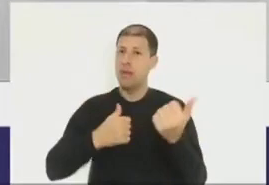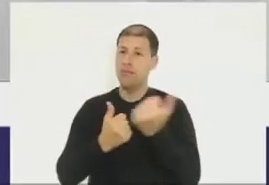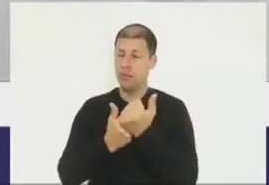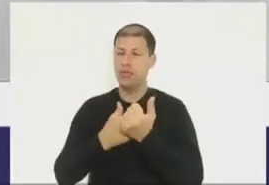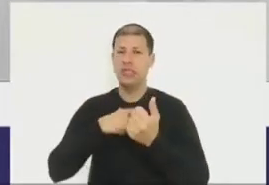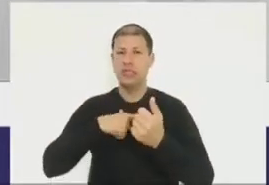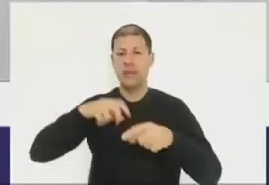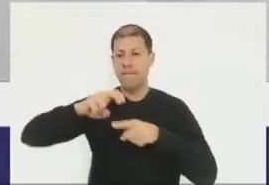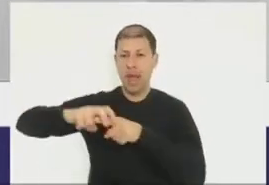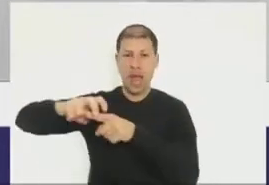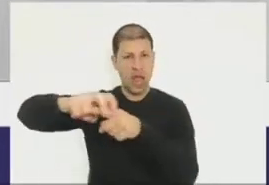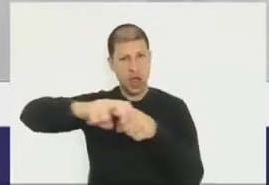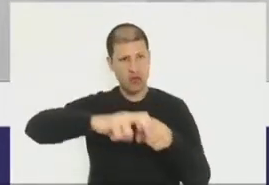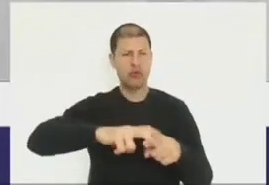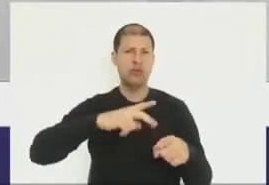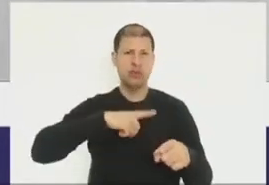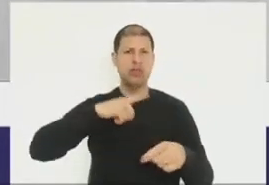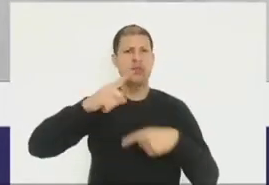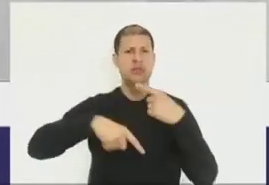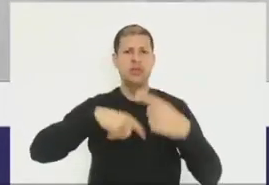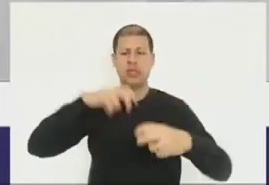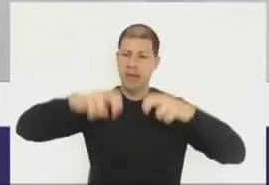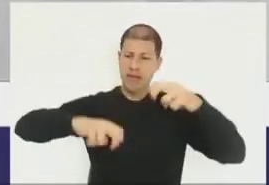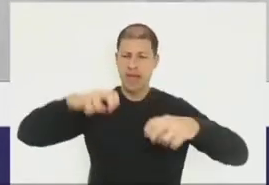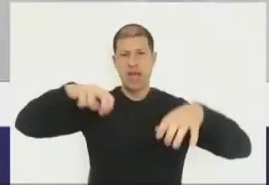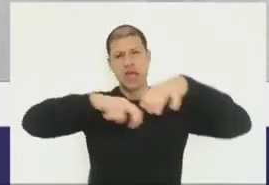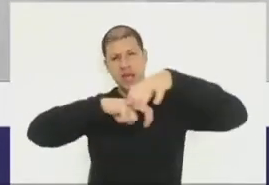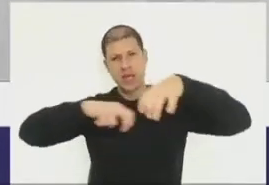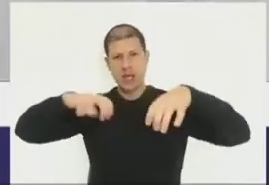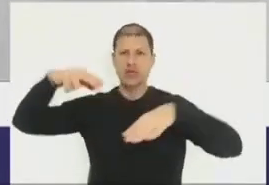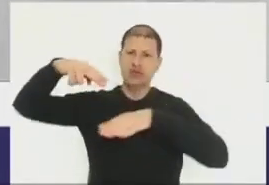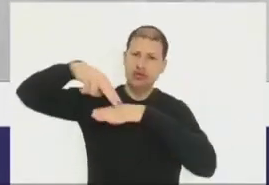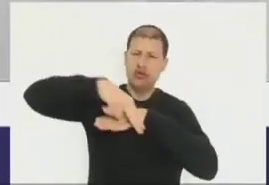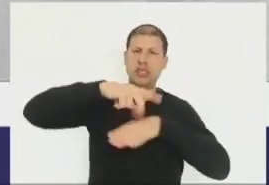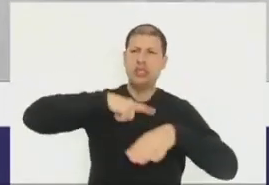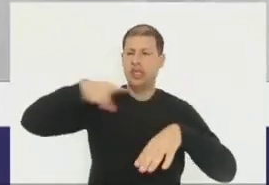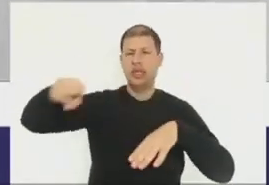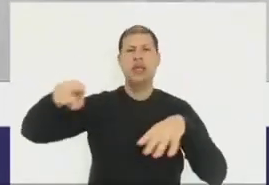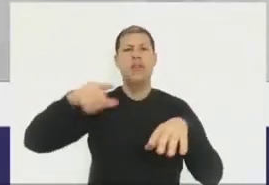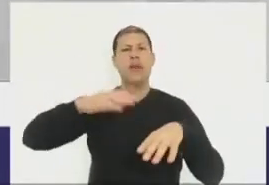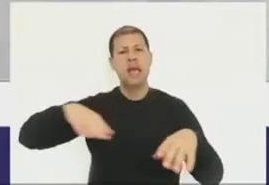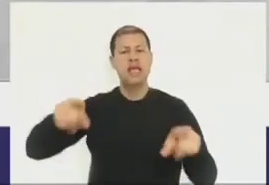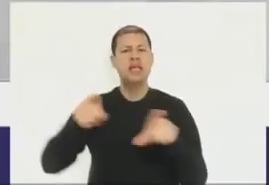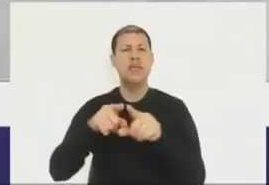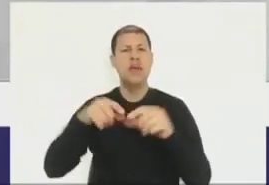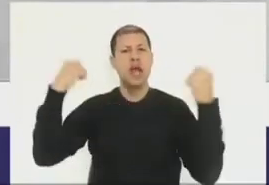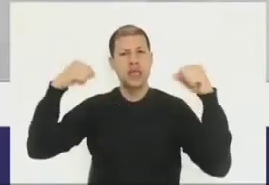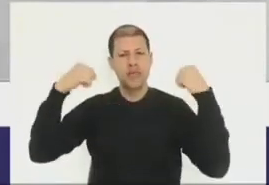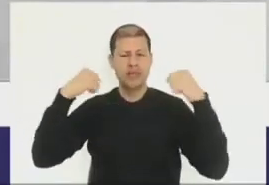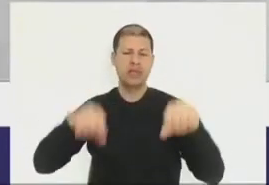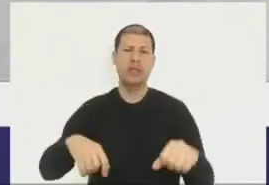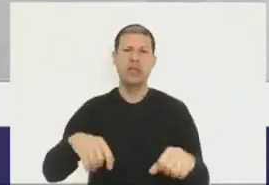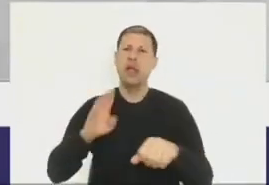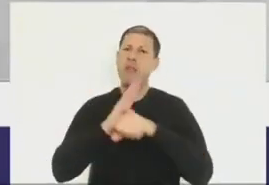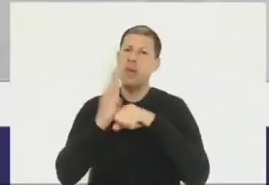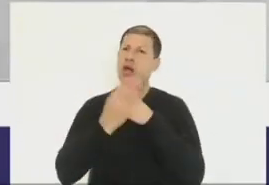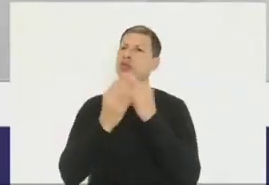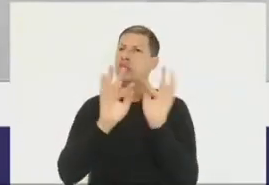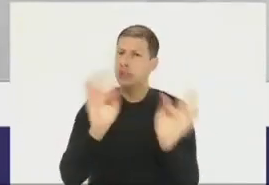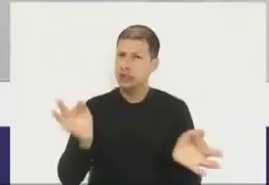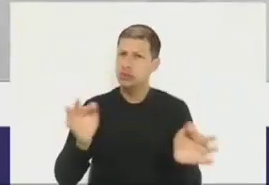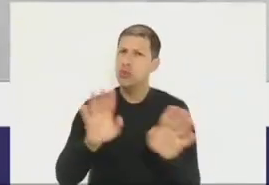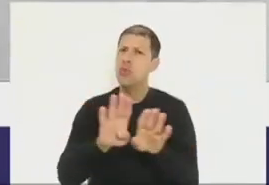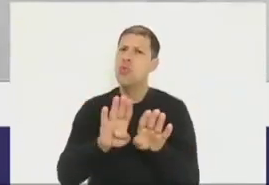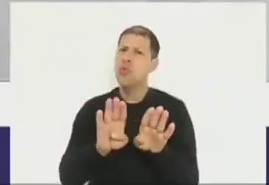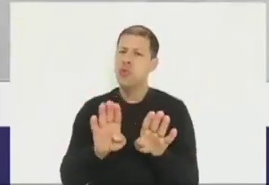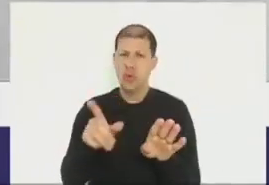seguida vão colocar um parquinho para aquela criançada e uma academia, porque é um bairro simples, humilde, mas ele merece, porque